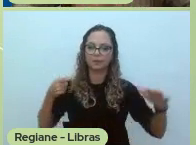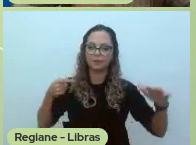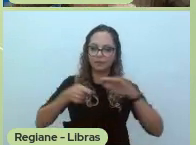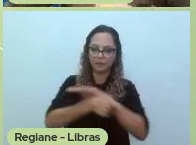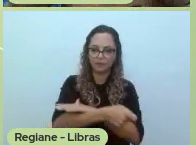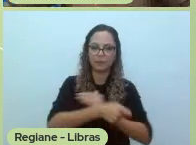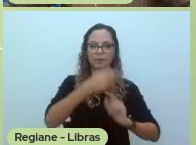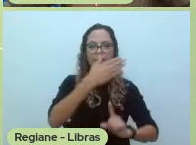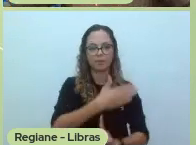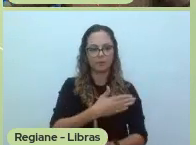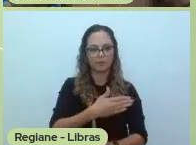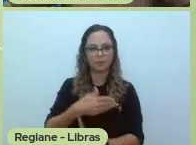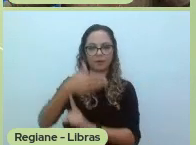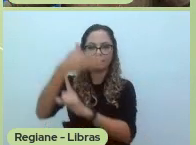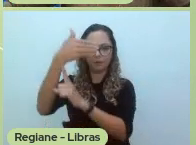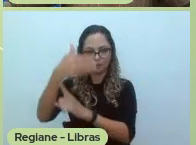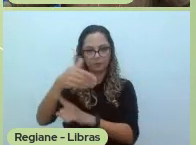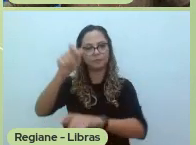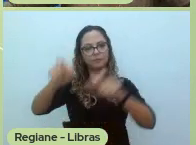sendo feita pelo nosso cliente.